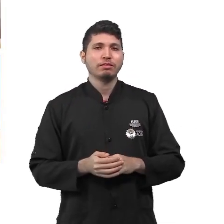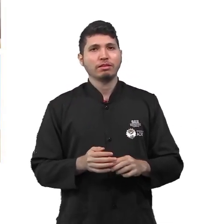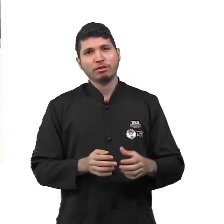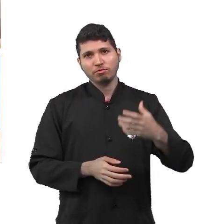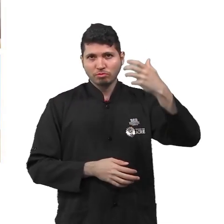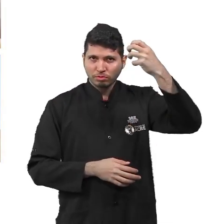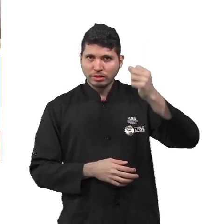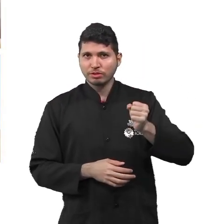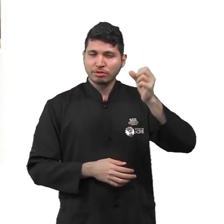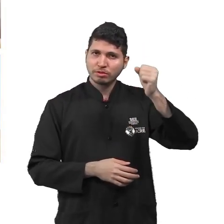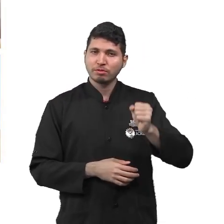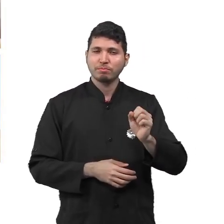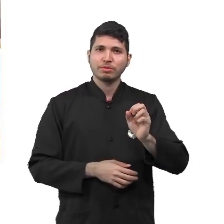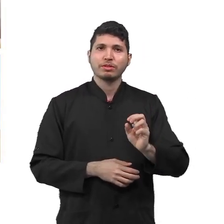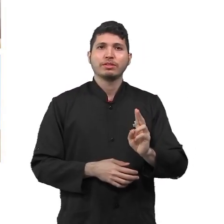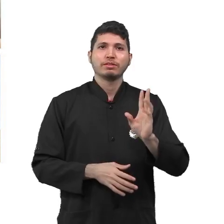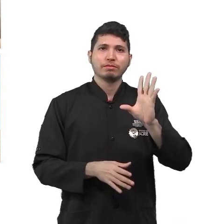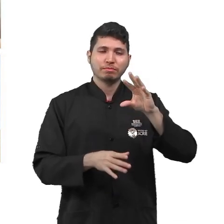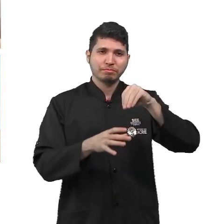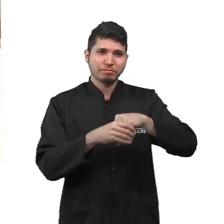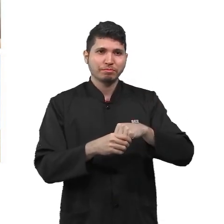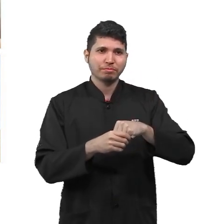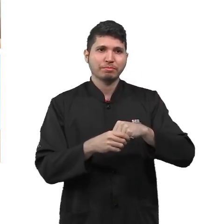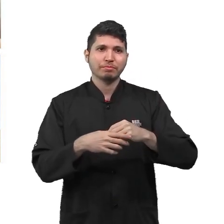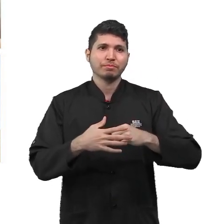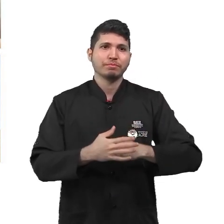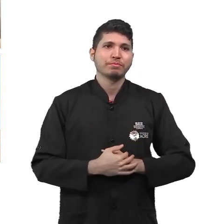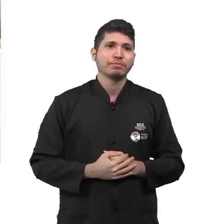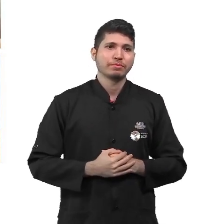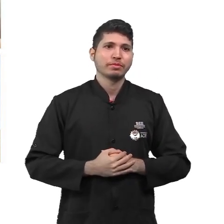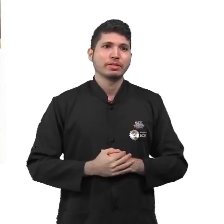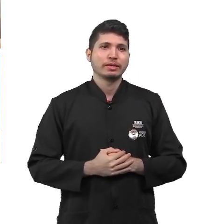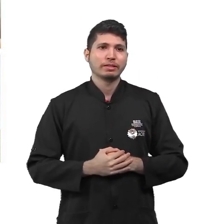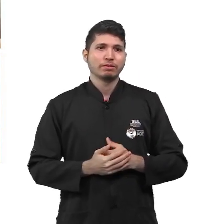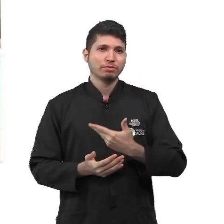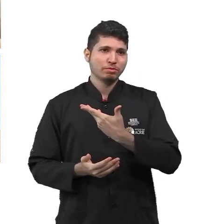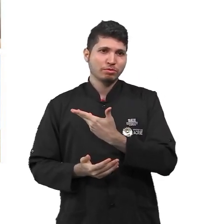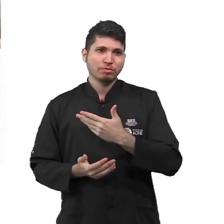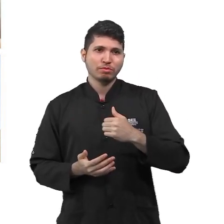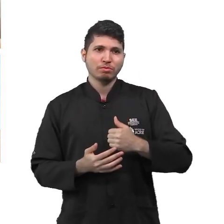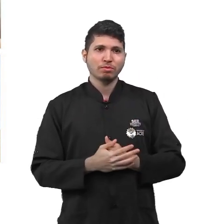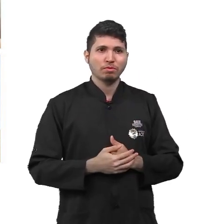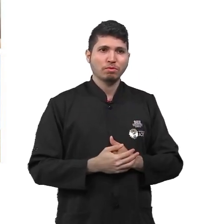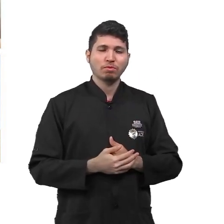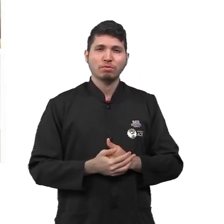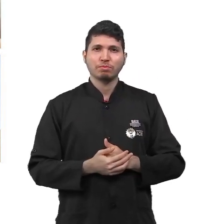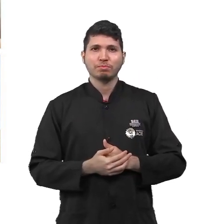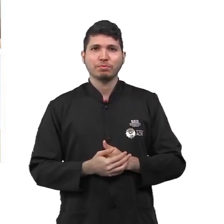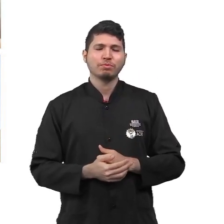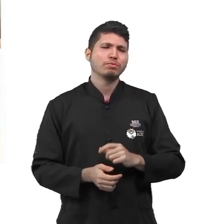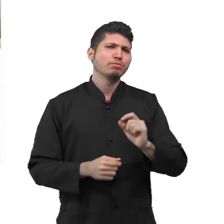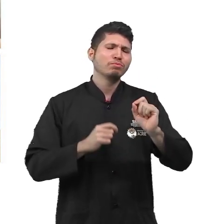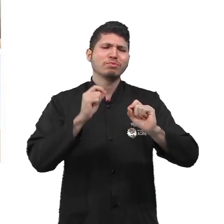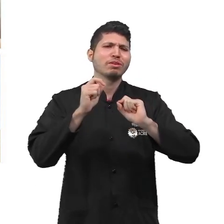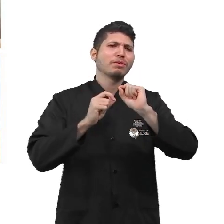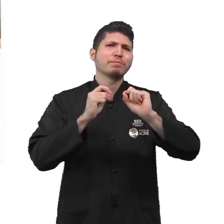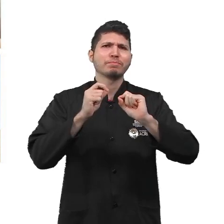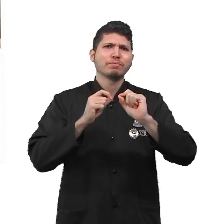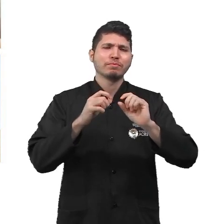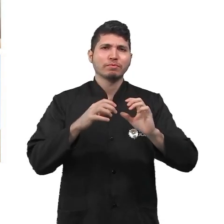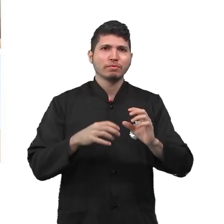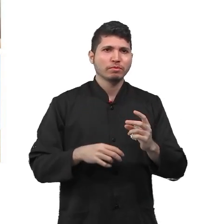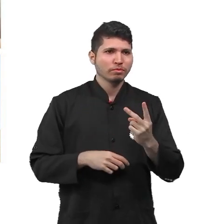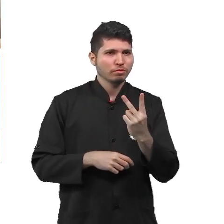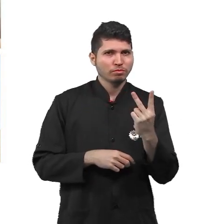os oligossacarídeos, que também são conhecidos como disacarídeos, que é a união de 2